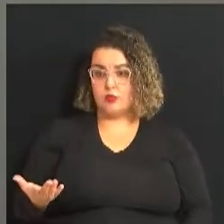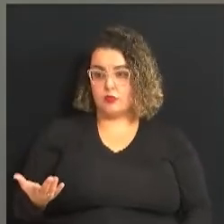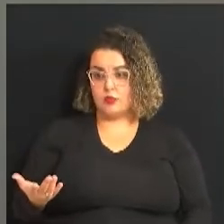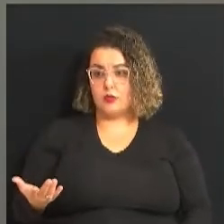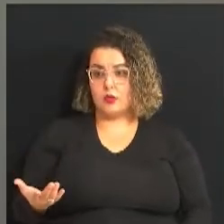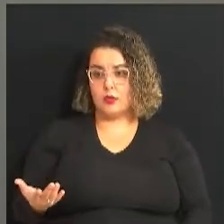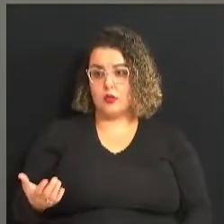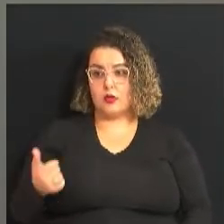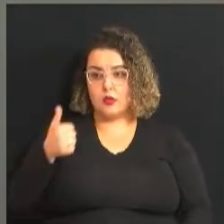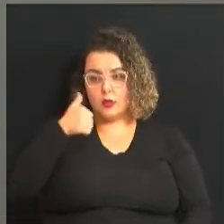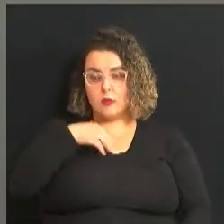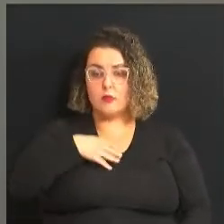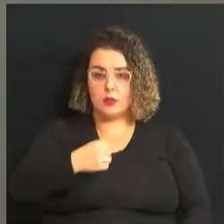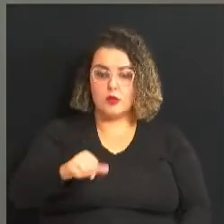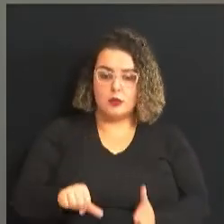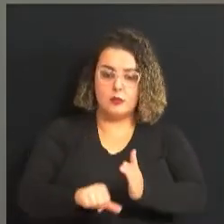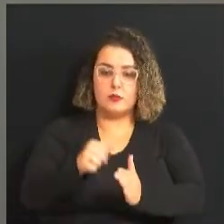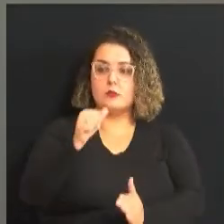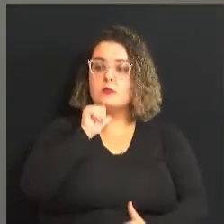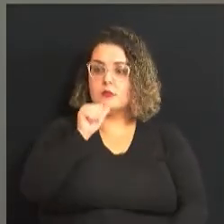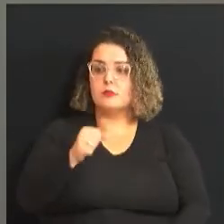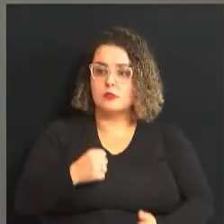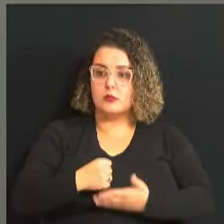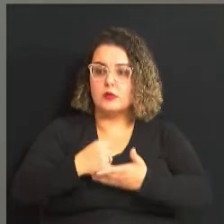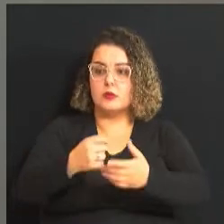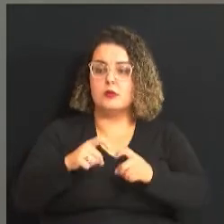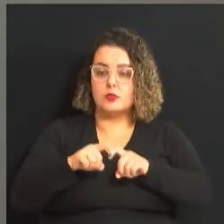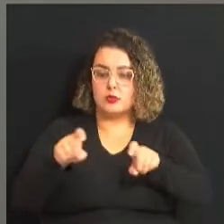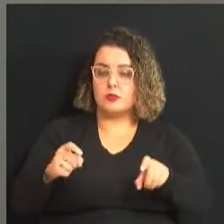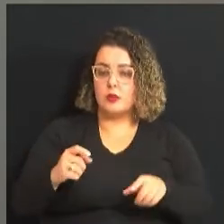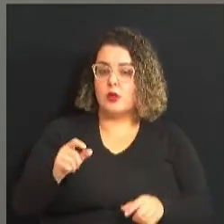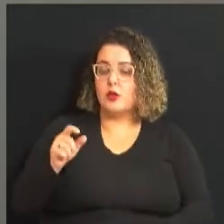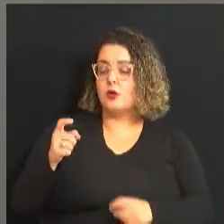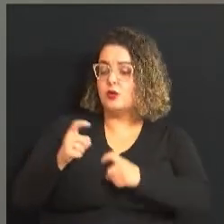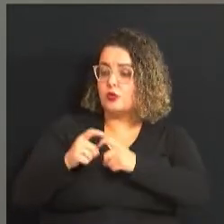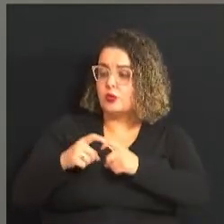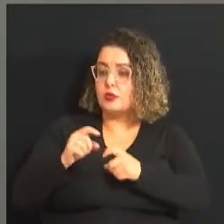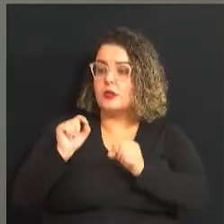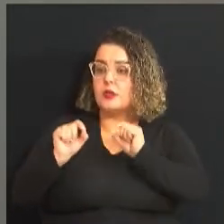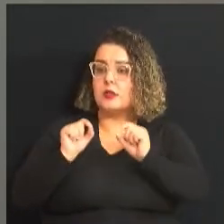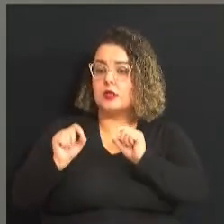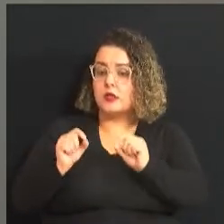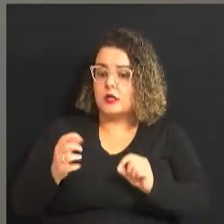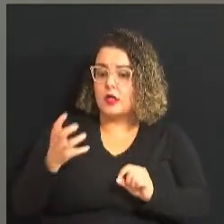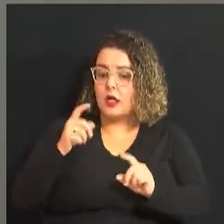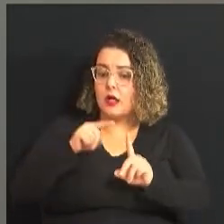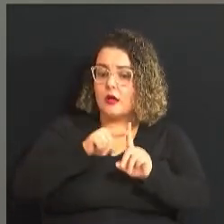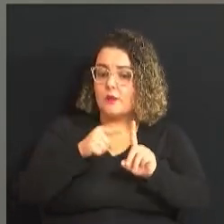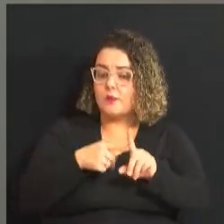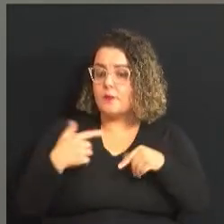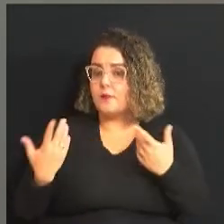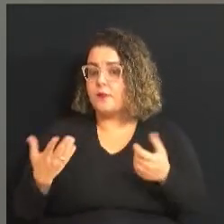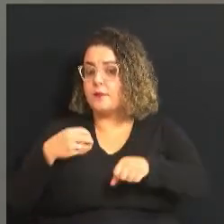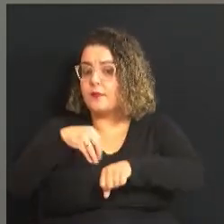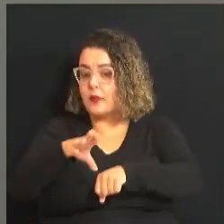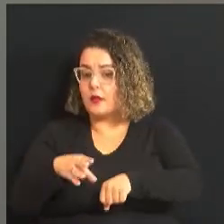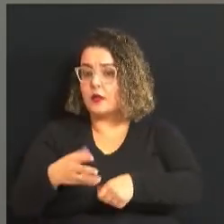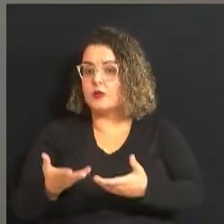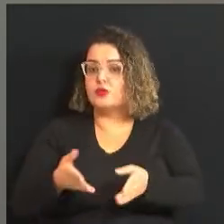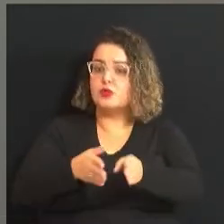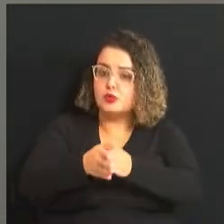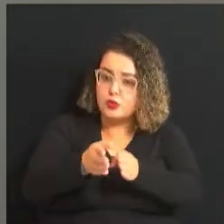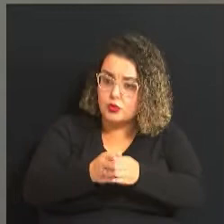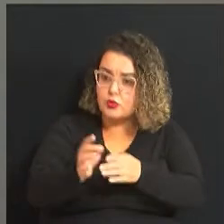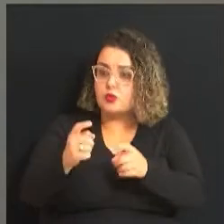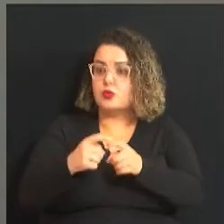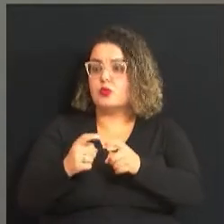menina a partir da primeira menstruação já ao Doutor, e para ginecologista. quem está querendo ter filho aí, qual que é a dica, orientação, conselho de médico que o